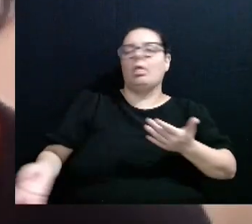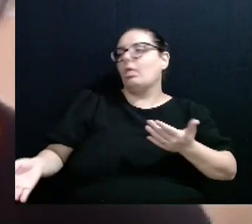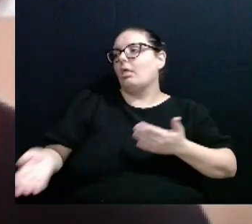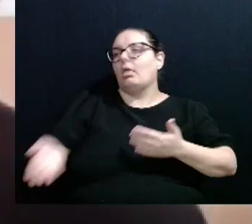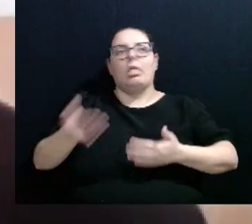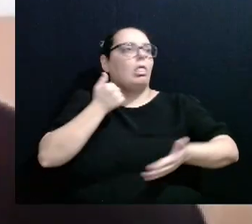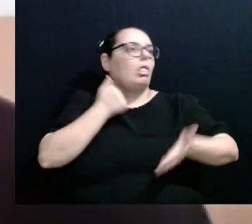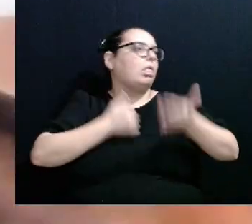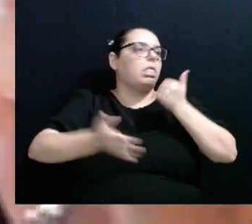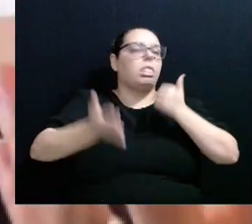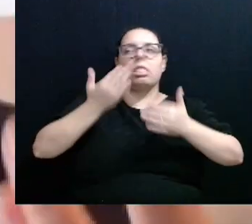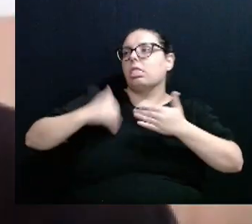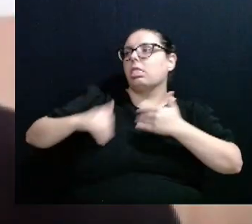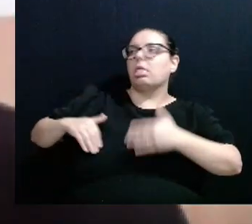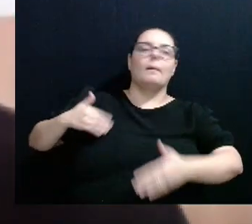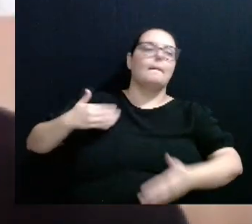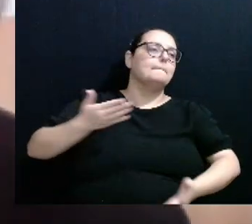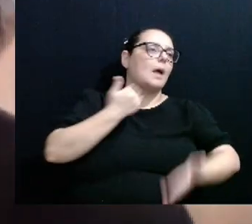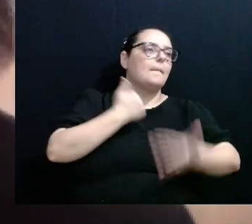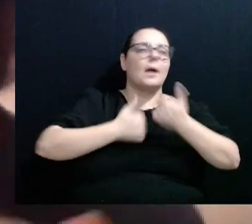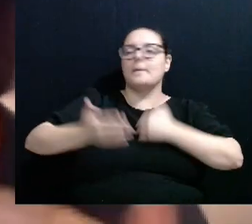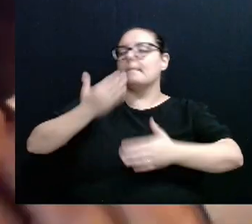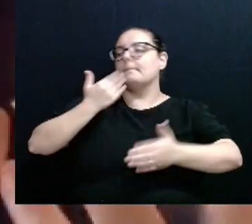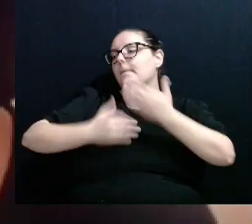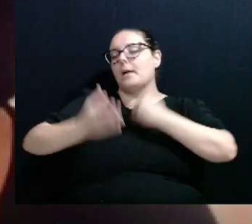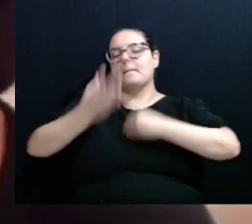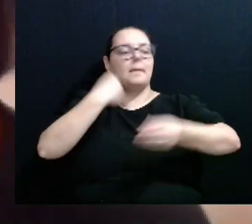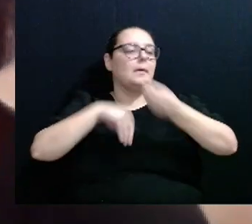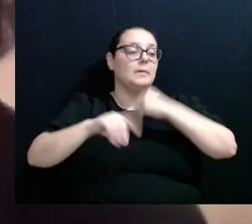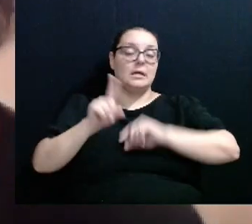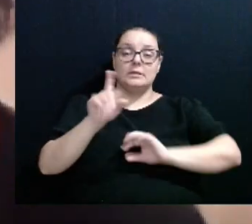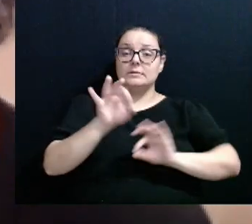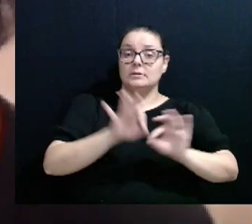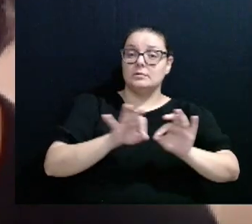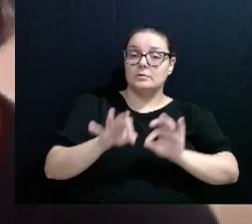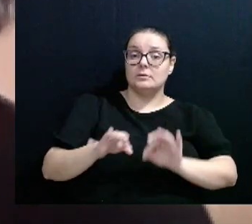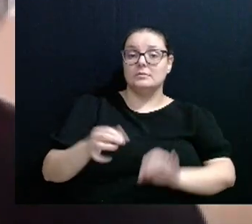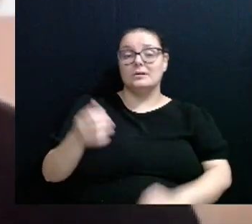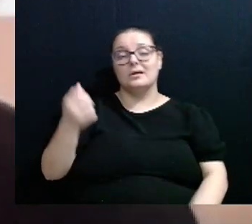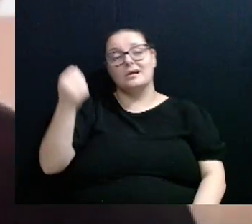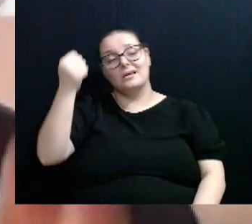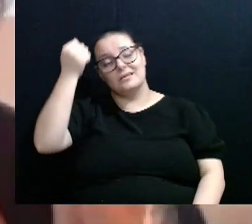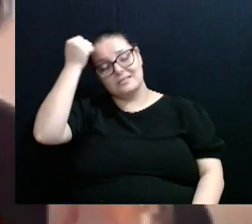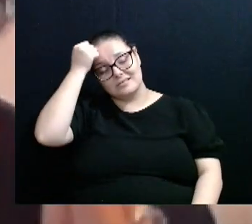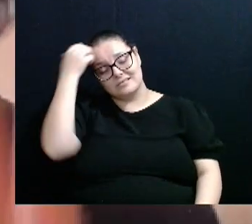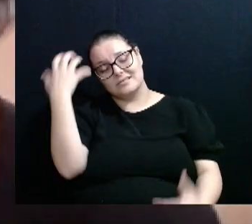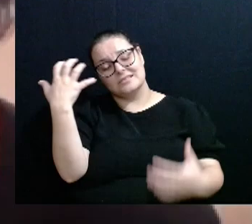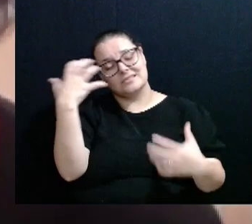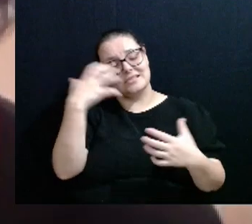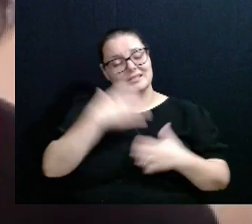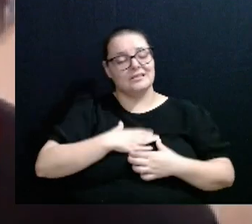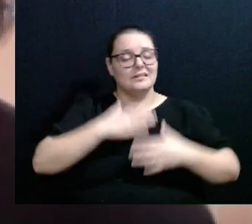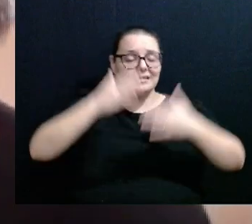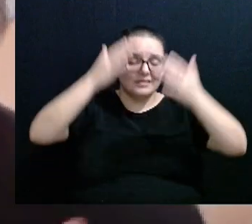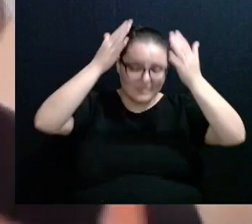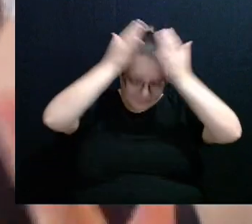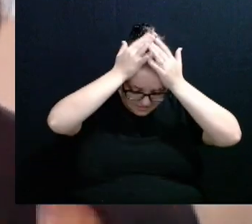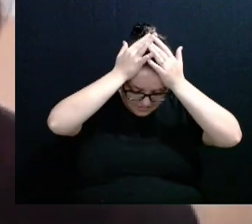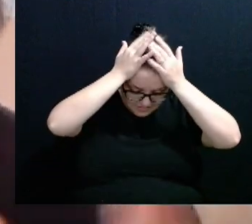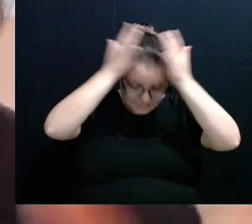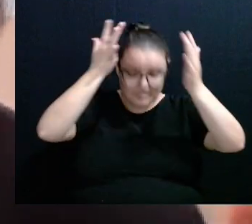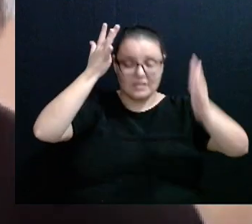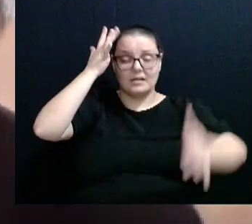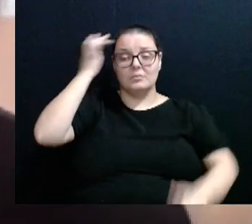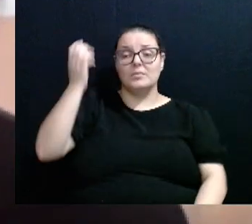eu como muitos alimentos não planejados, aí vem a culpa, a sensação de amanhã vou fazer melhor, e o dia